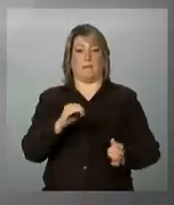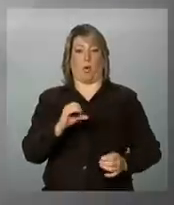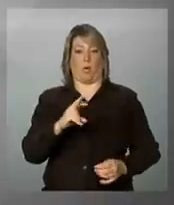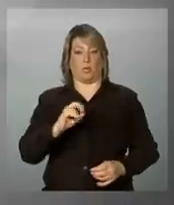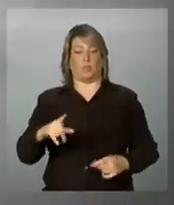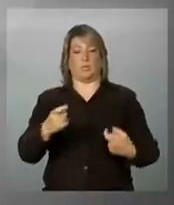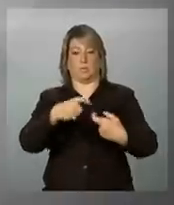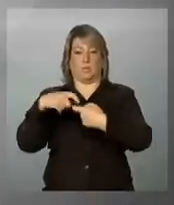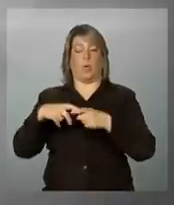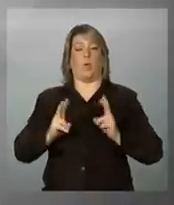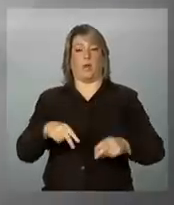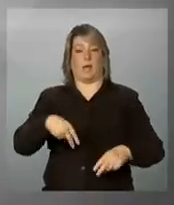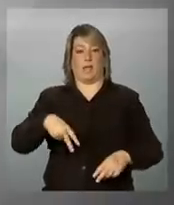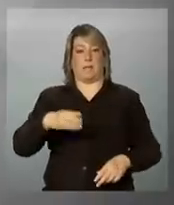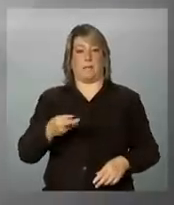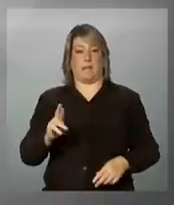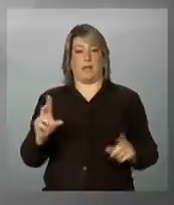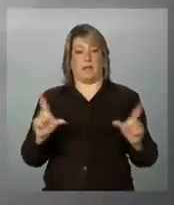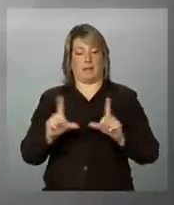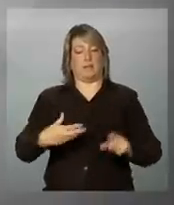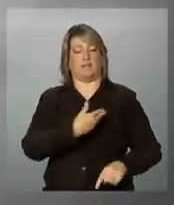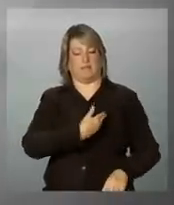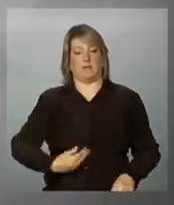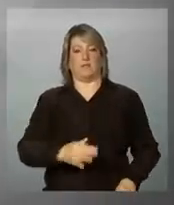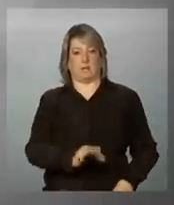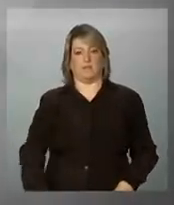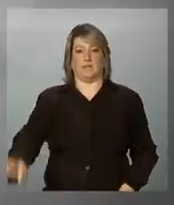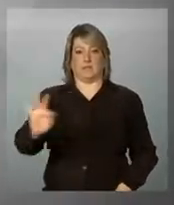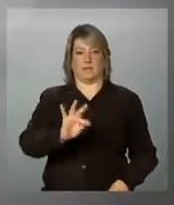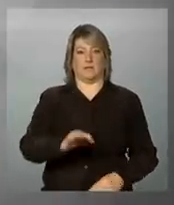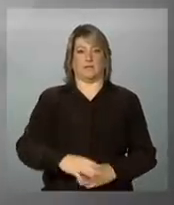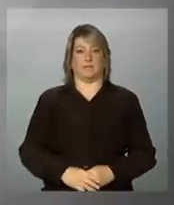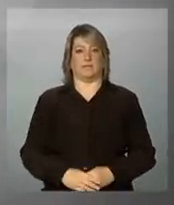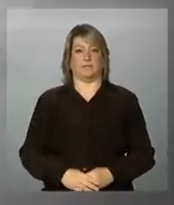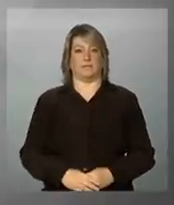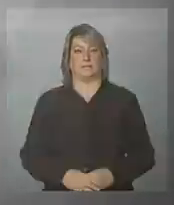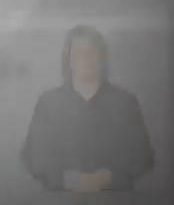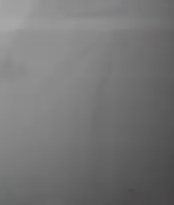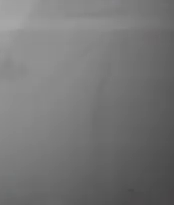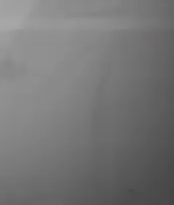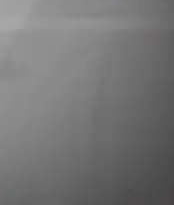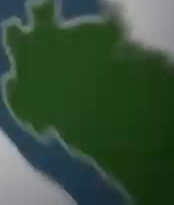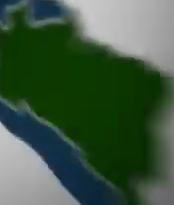Estados Associados. Continue com a gente na NBR, a TV do Governo Federal.